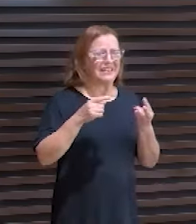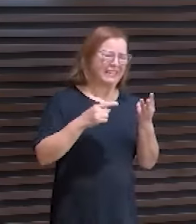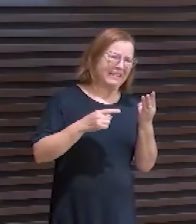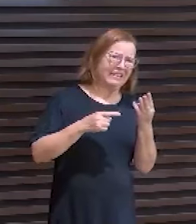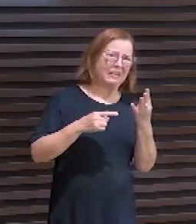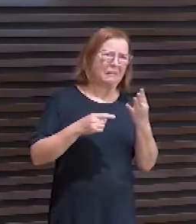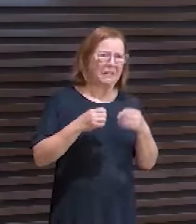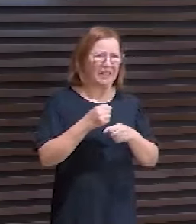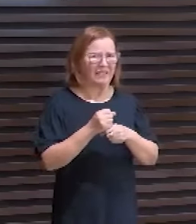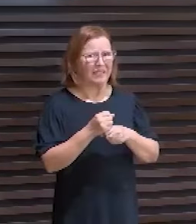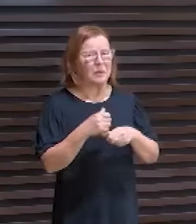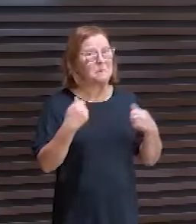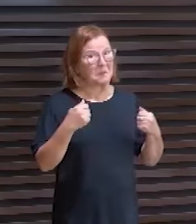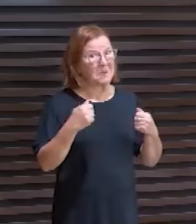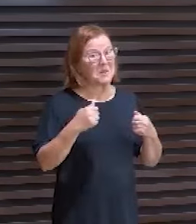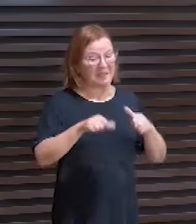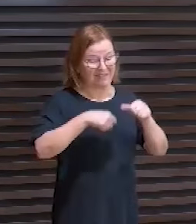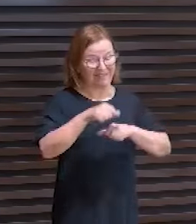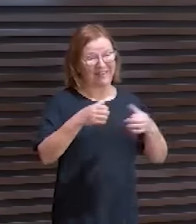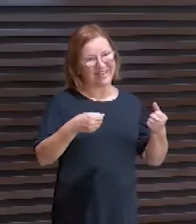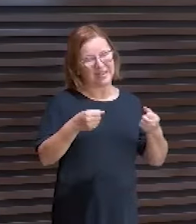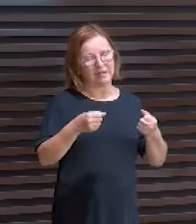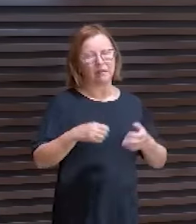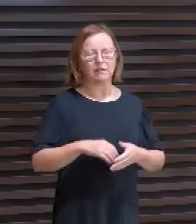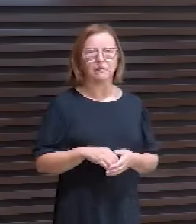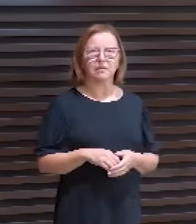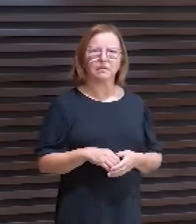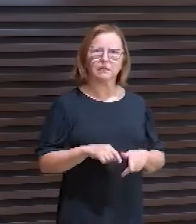carro de onde vem isso